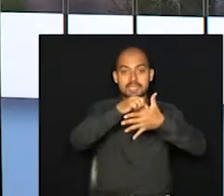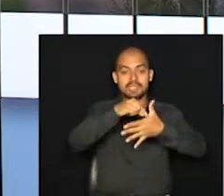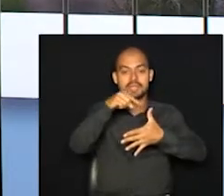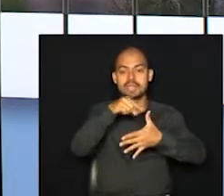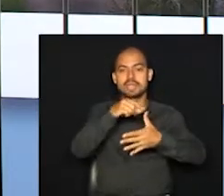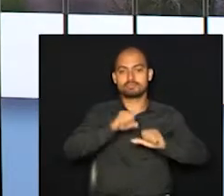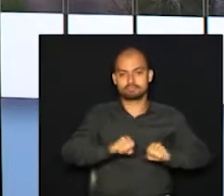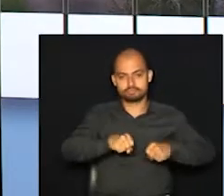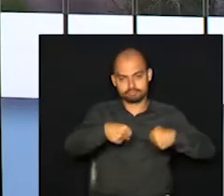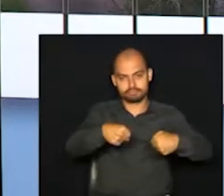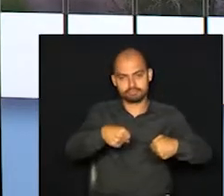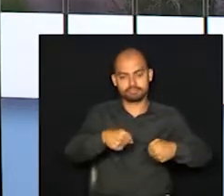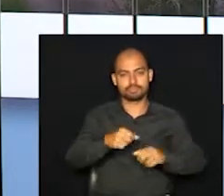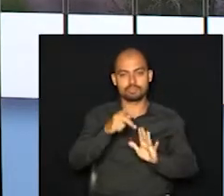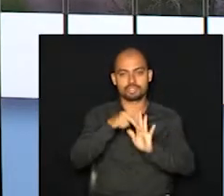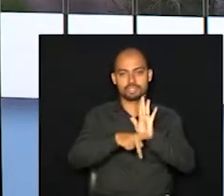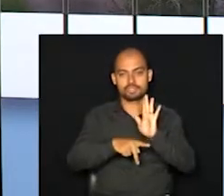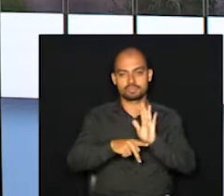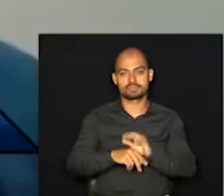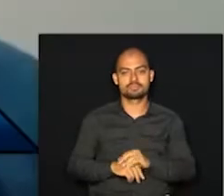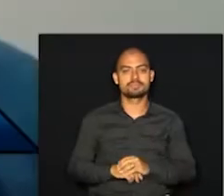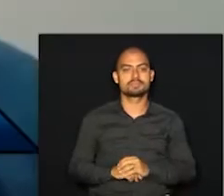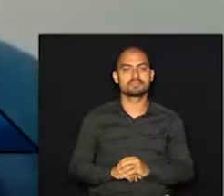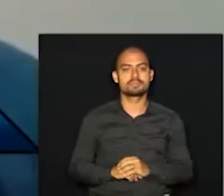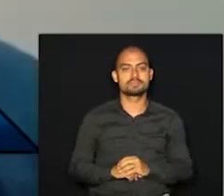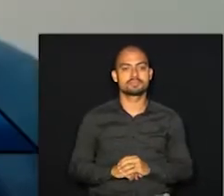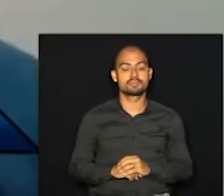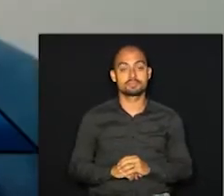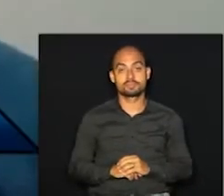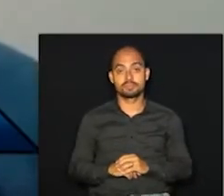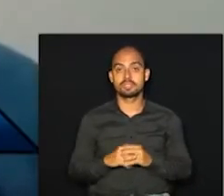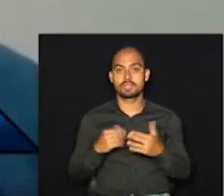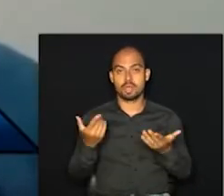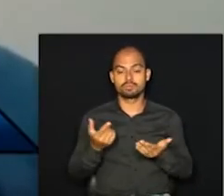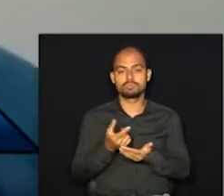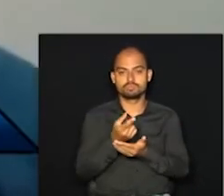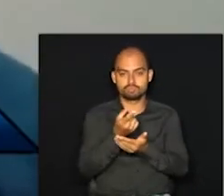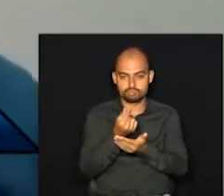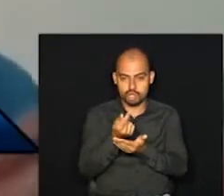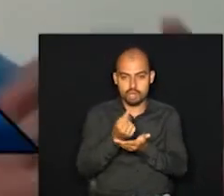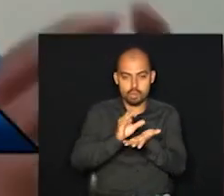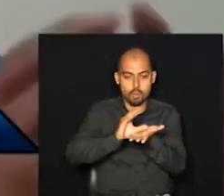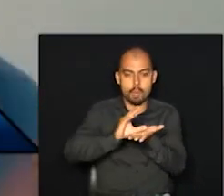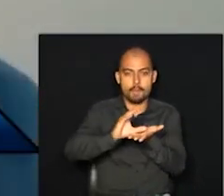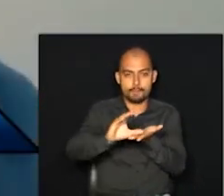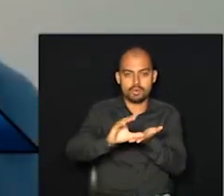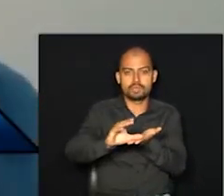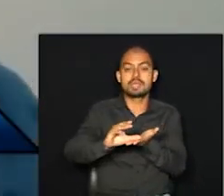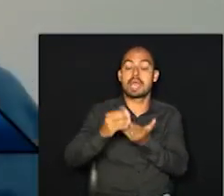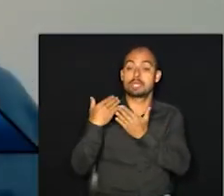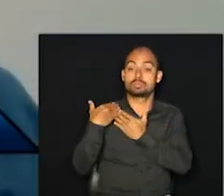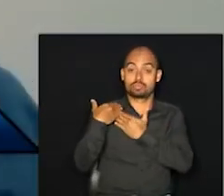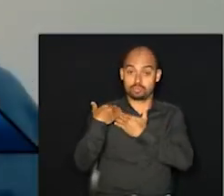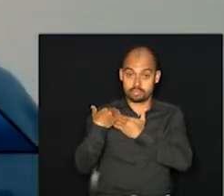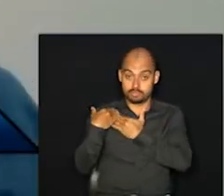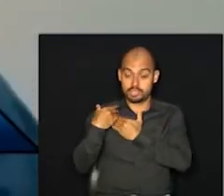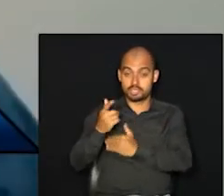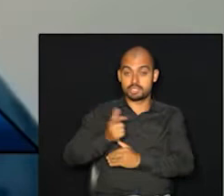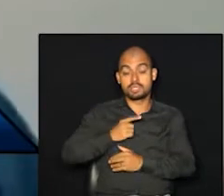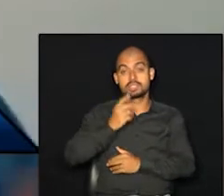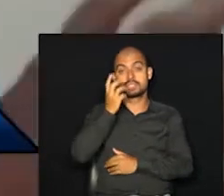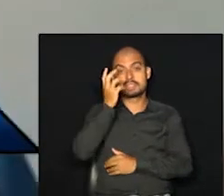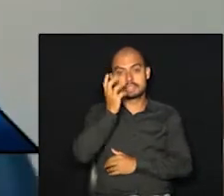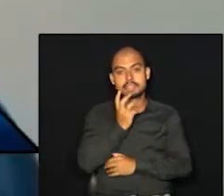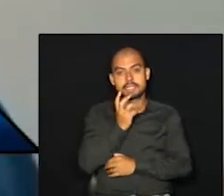defendeu o projeto. É uma peça orçamentária feita com muita responsabilidade, muita seriedade